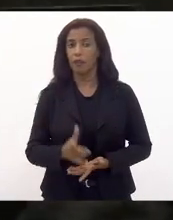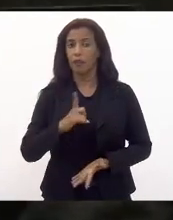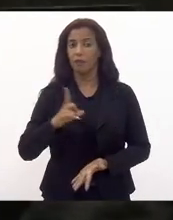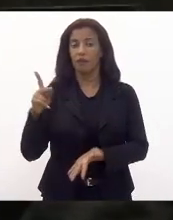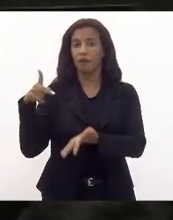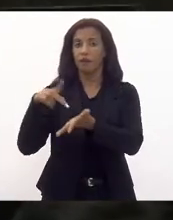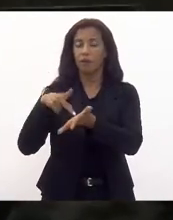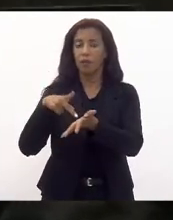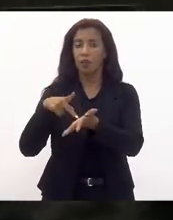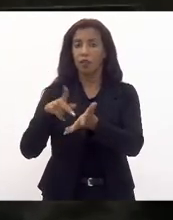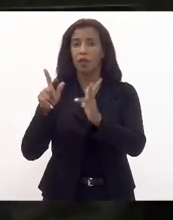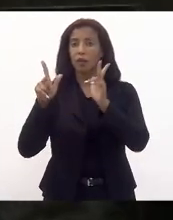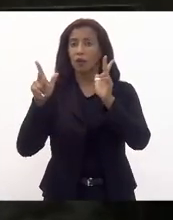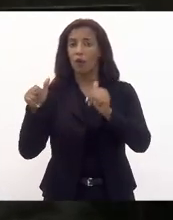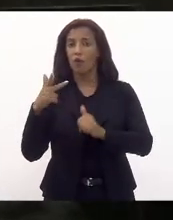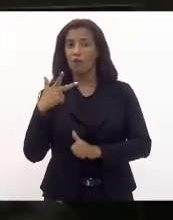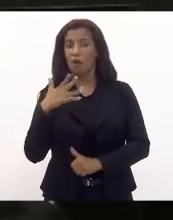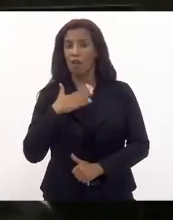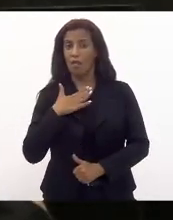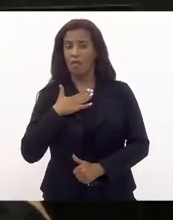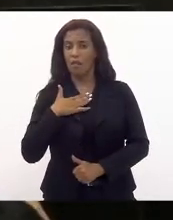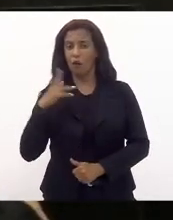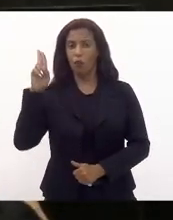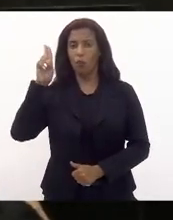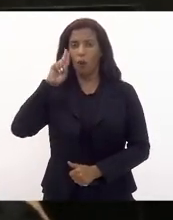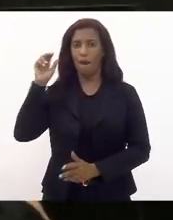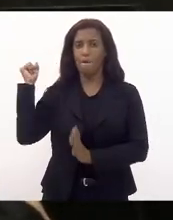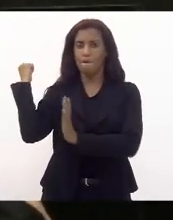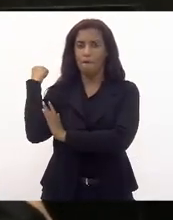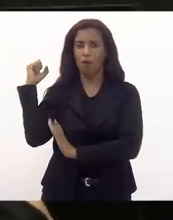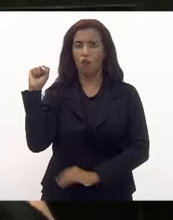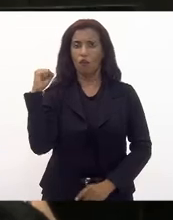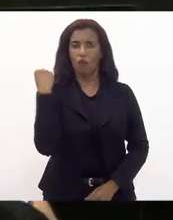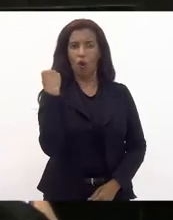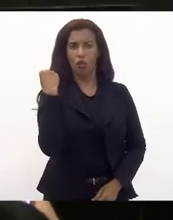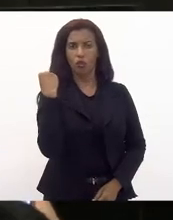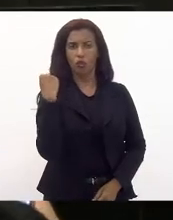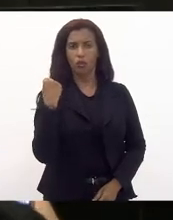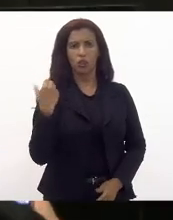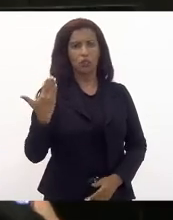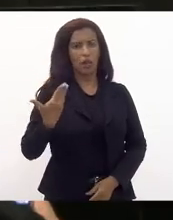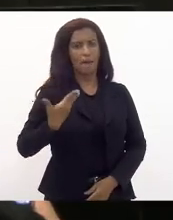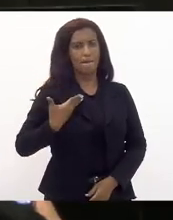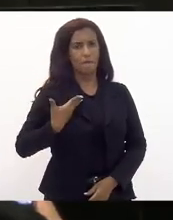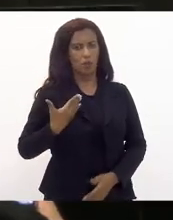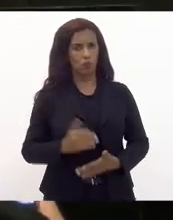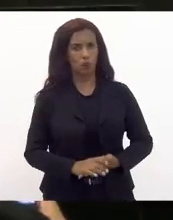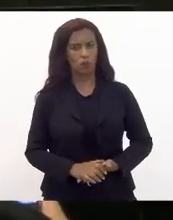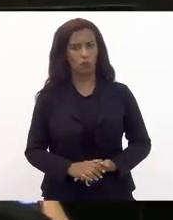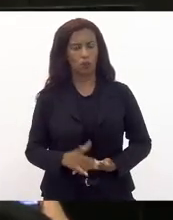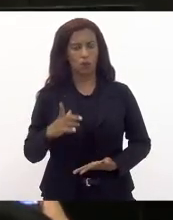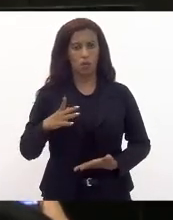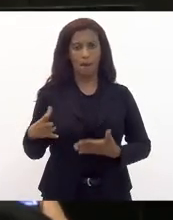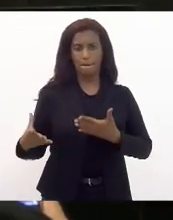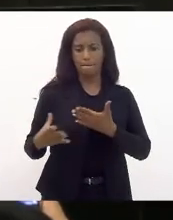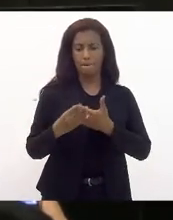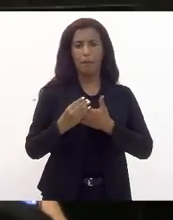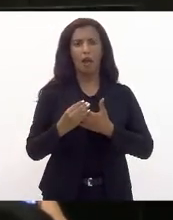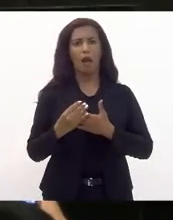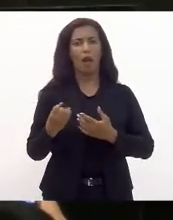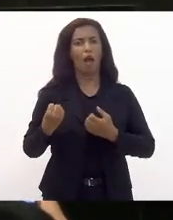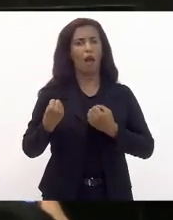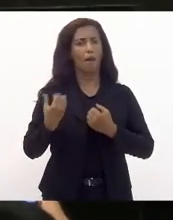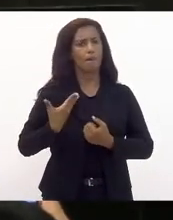verdadeiramente Como diz na minha na minha tropa um braço forte uma mão amiga mas é um braço forte uma mão amiga de